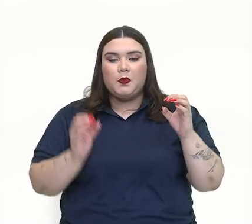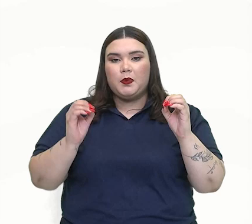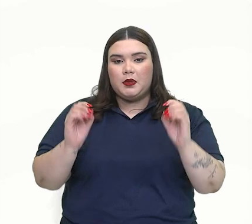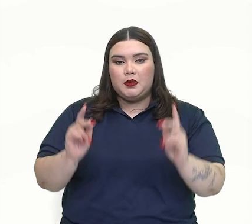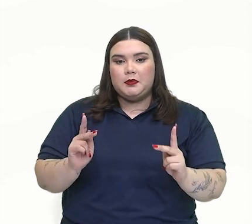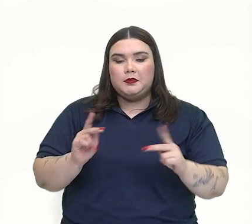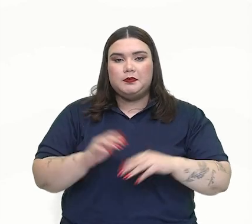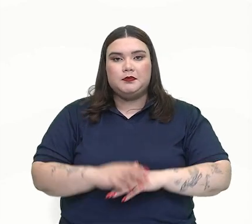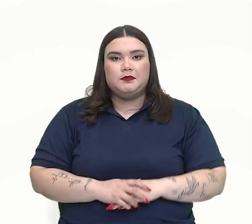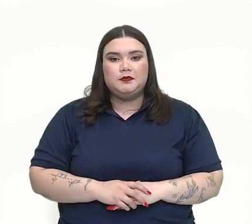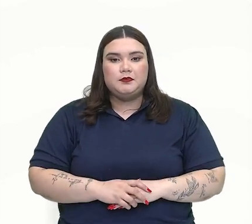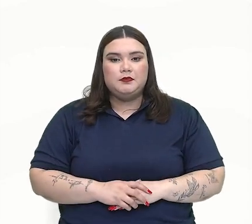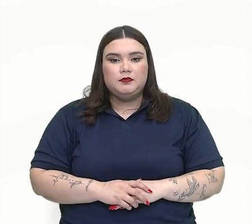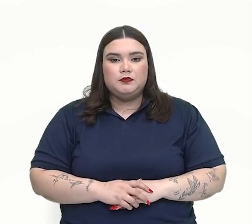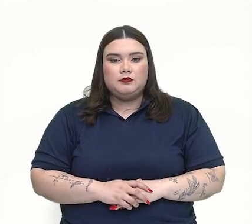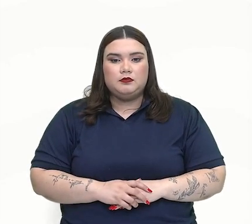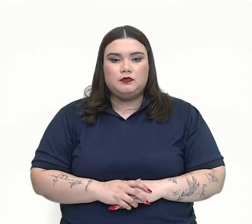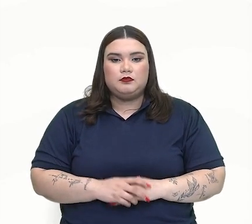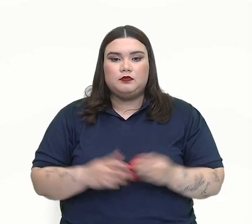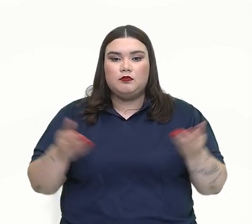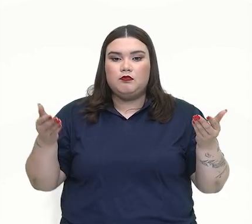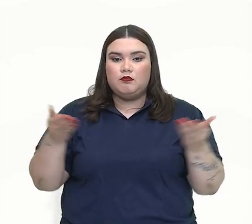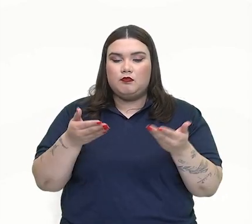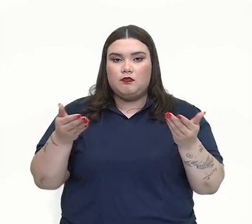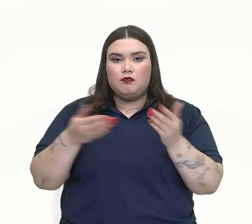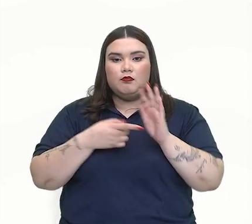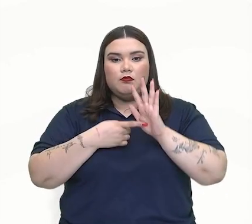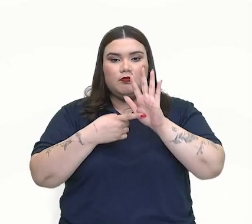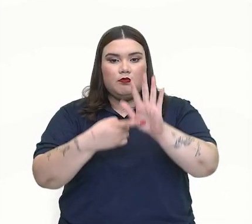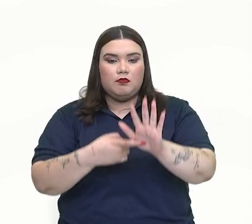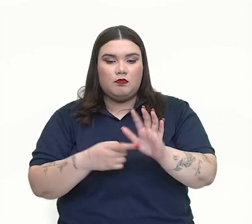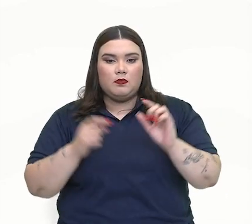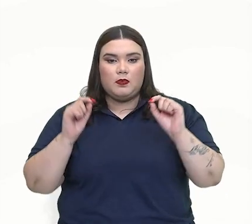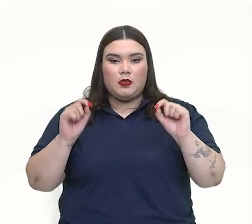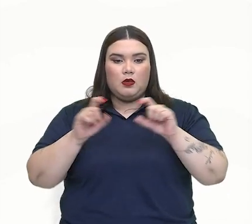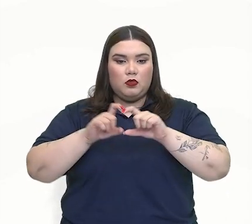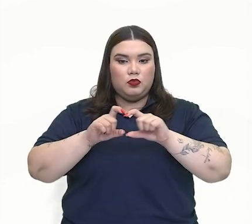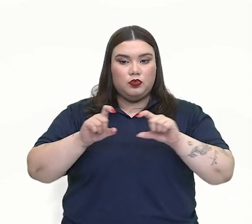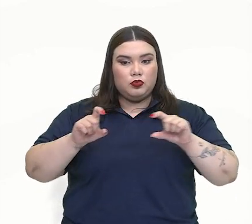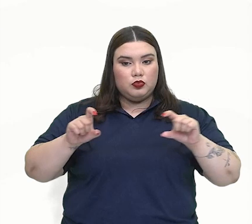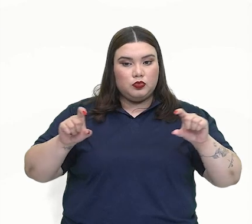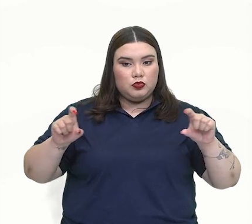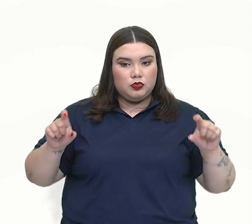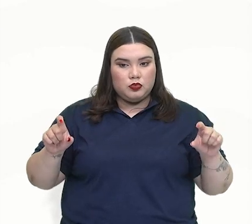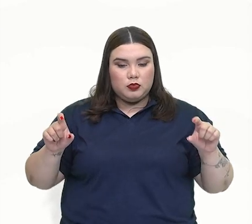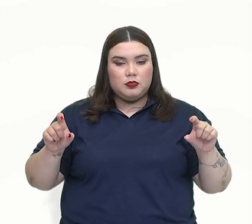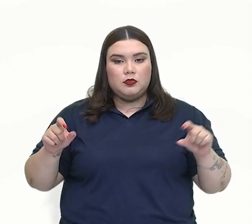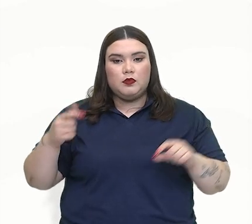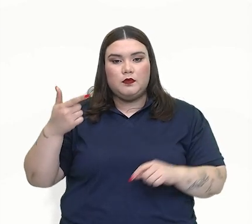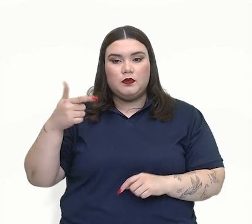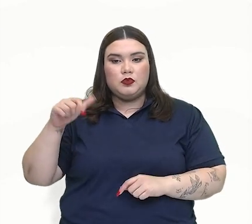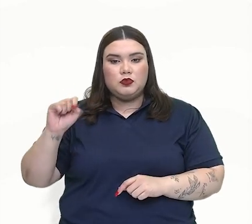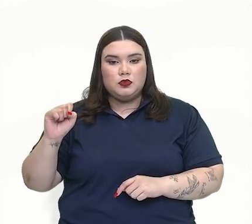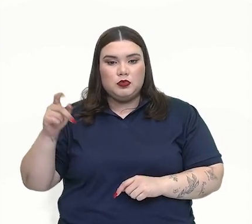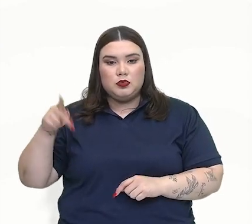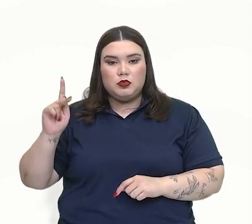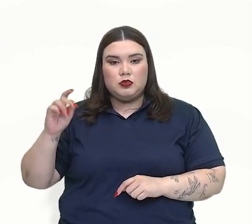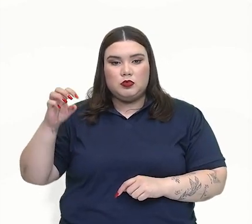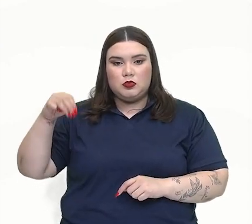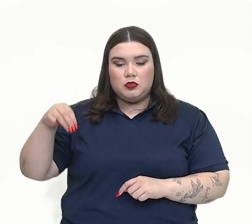novo, 28 quilômetros e 237, tá? Deixa eu limpar aqui.